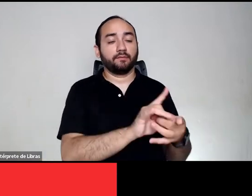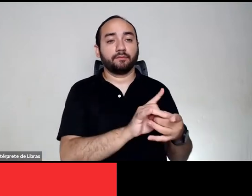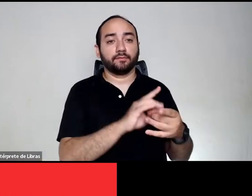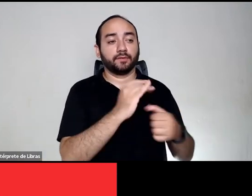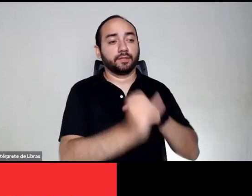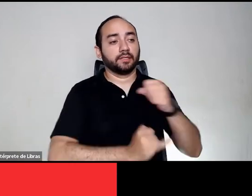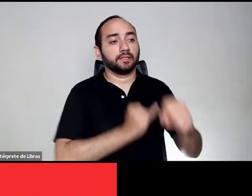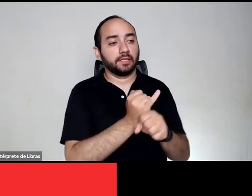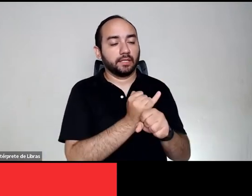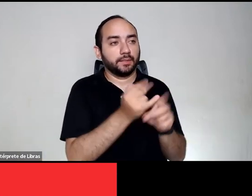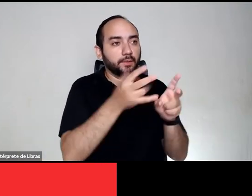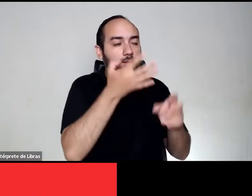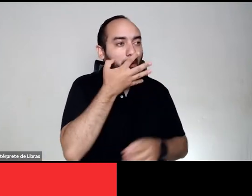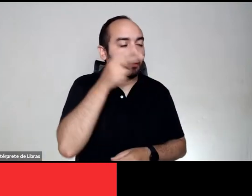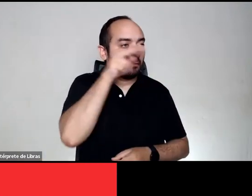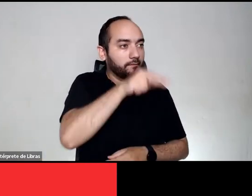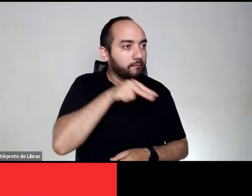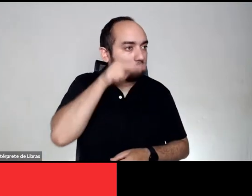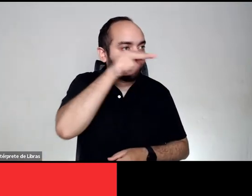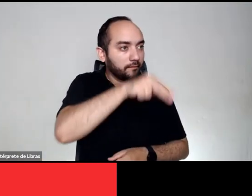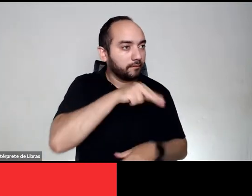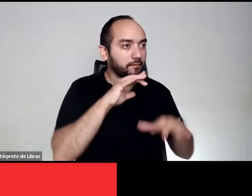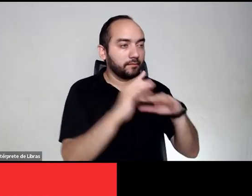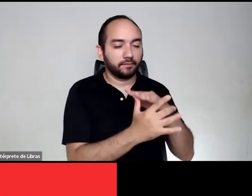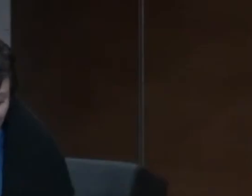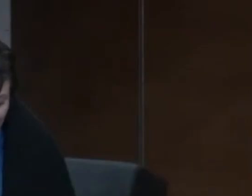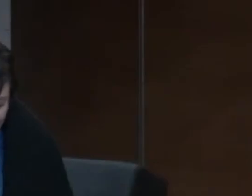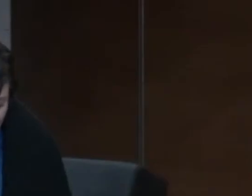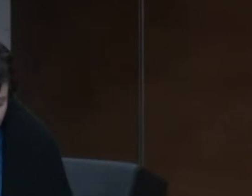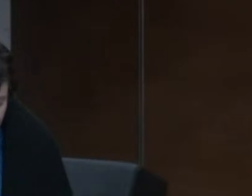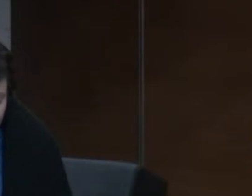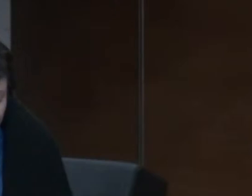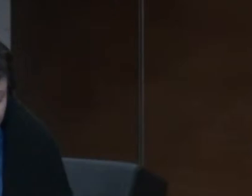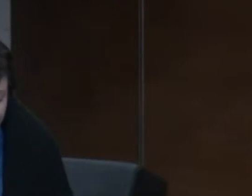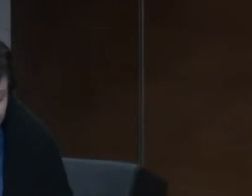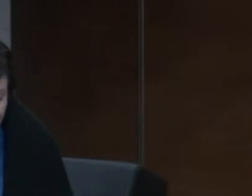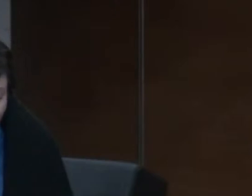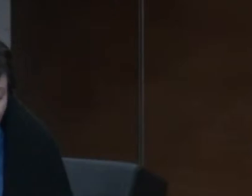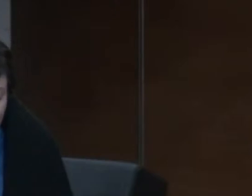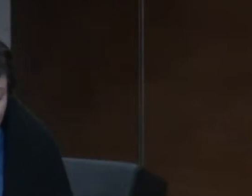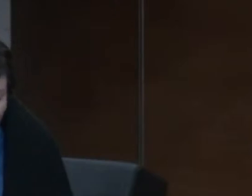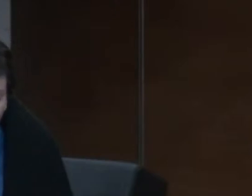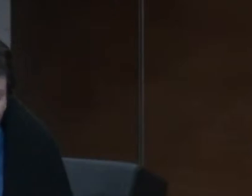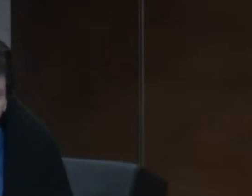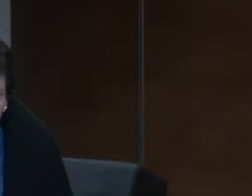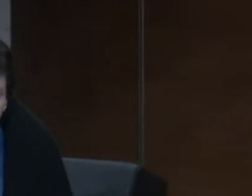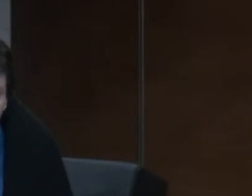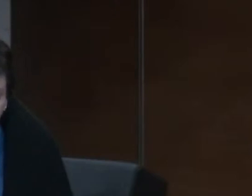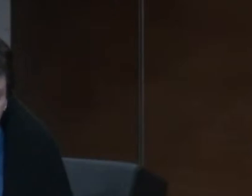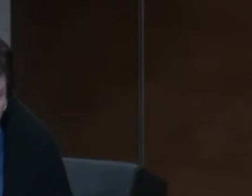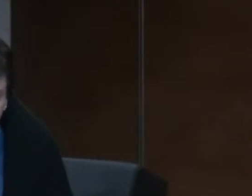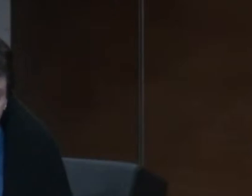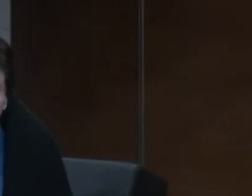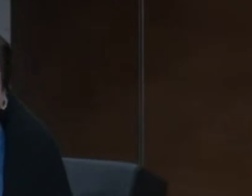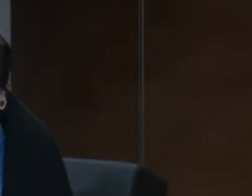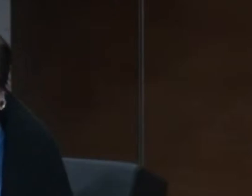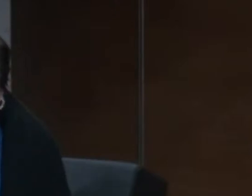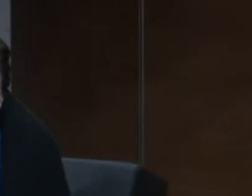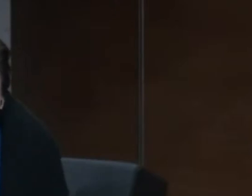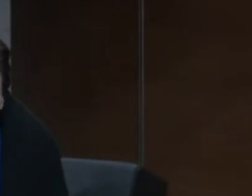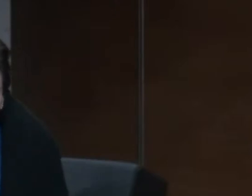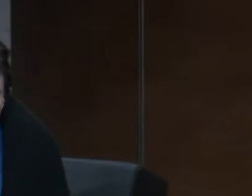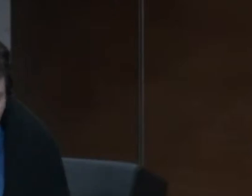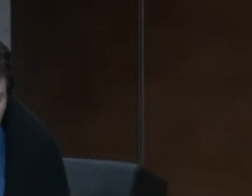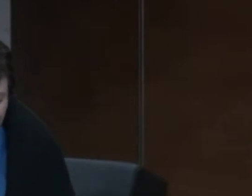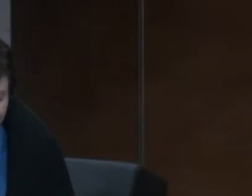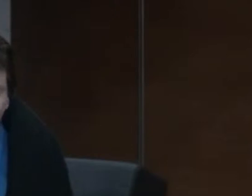internet e às mídias sociais. Para Haidt, crianças que não brincam em espaços abertos e não